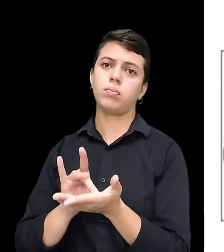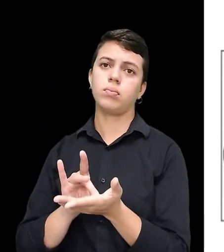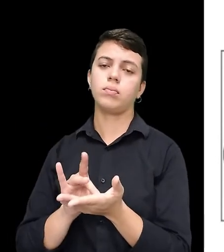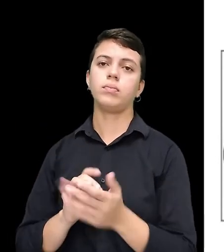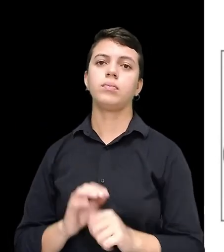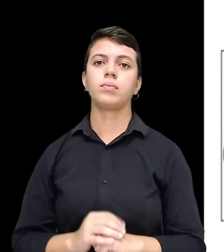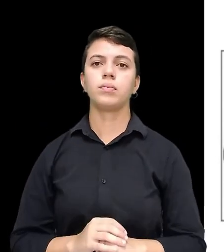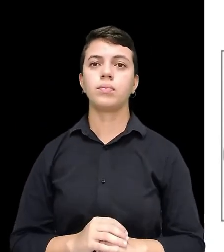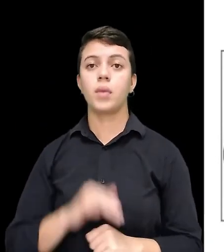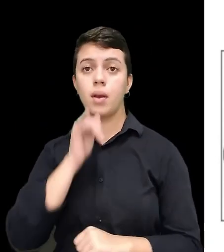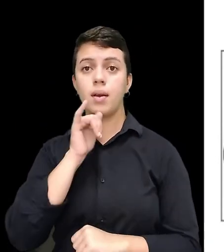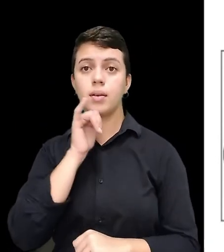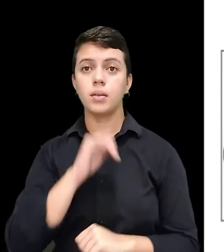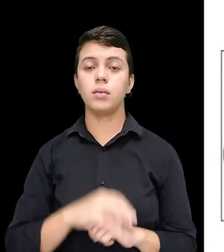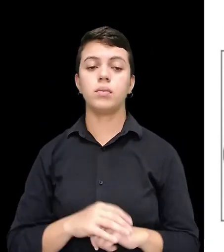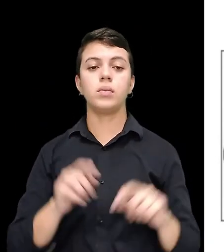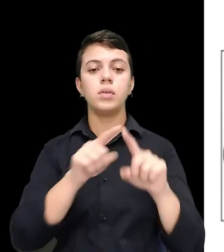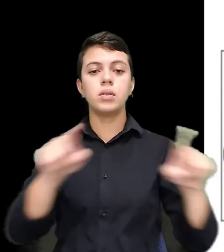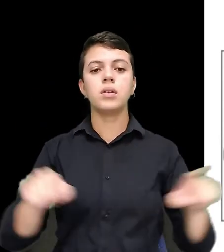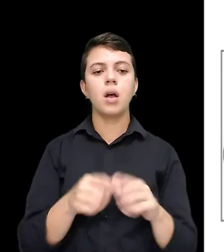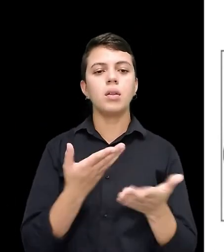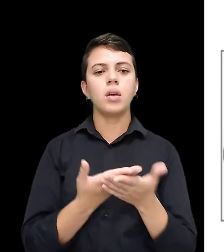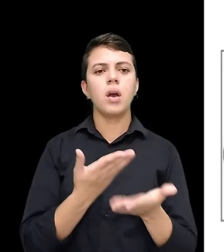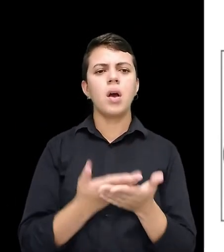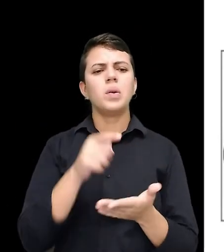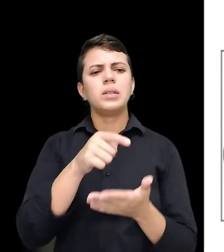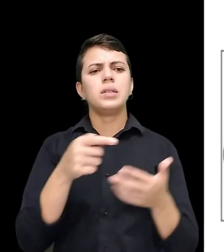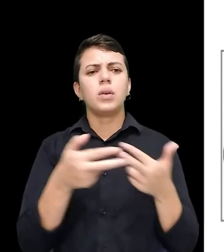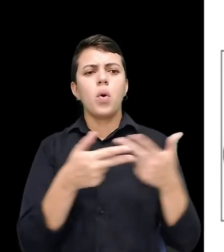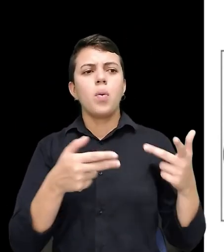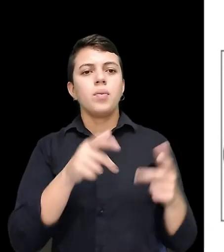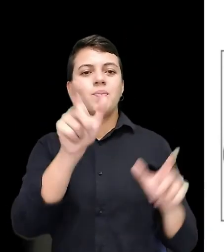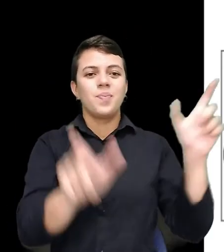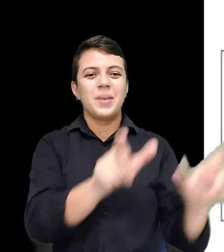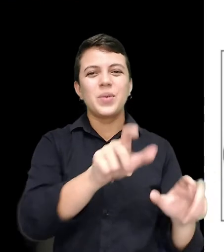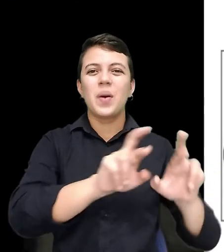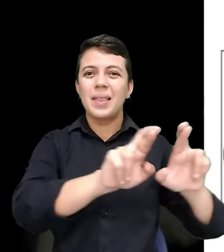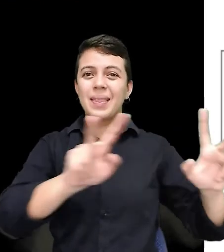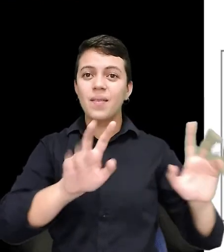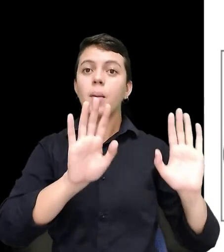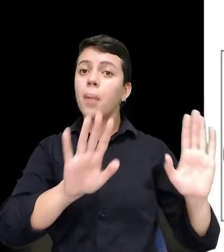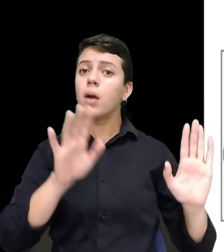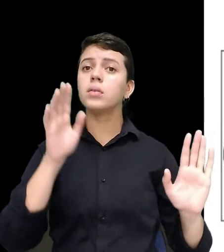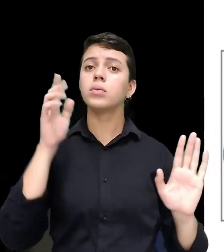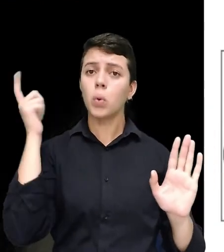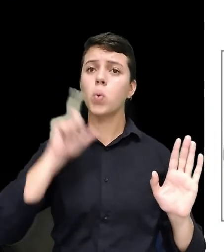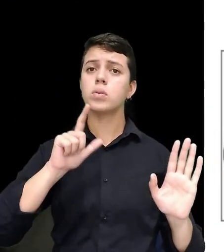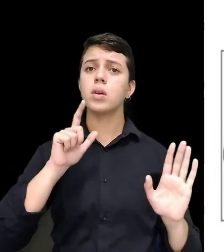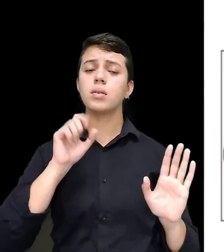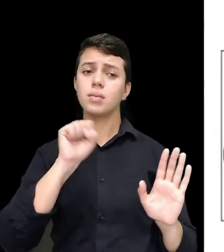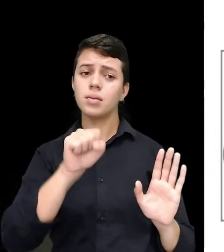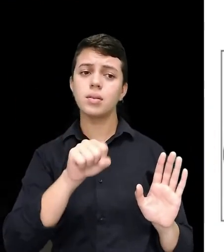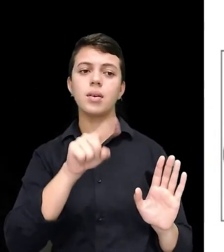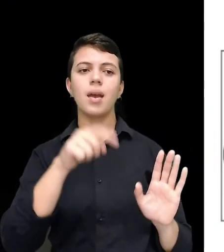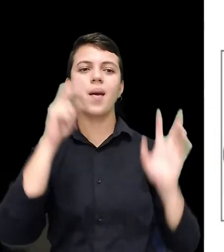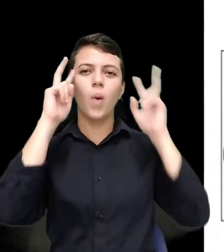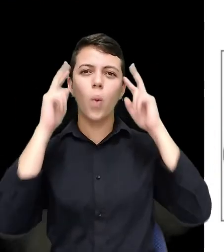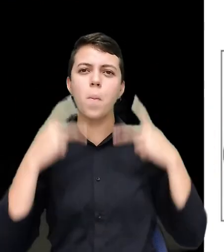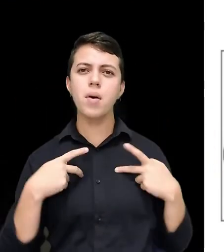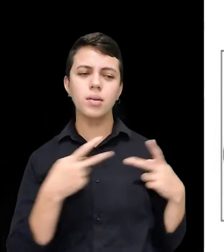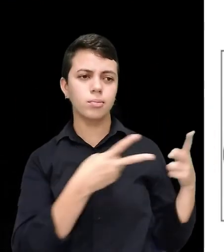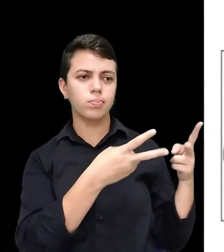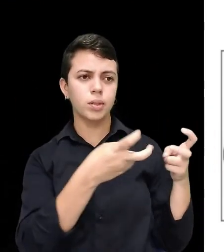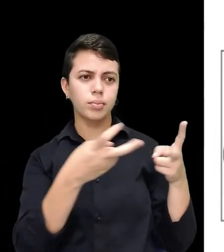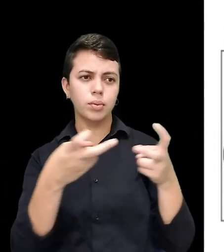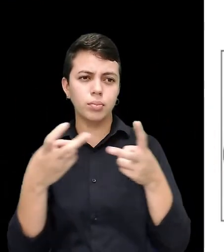perceber o que eu consigo fazer ali na minha sala de aula que possa permitir também uma formação